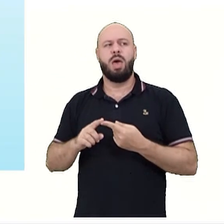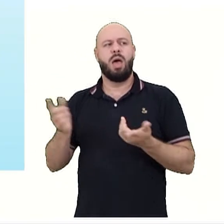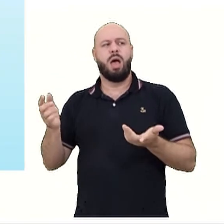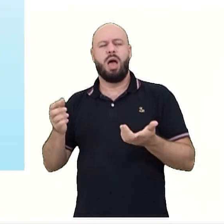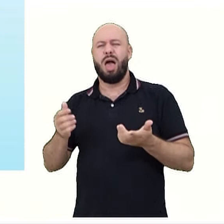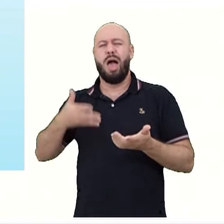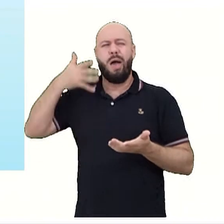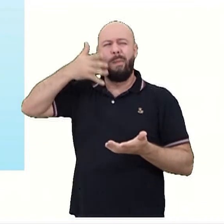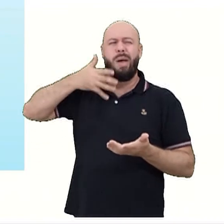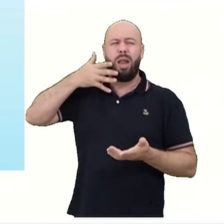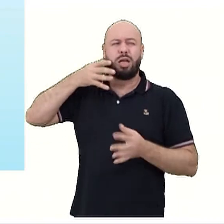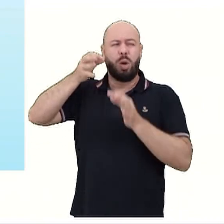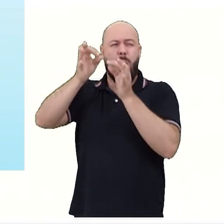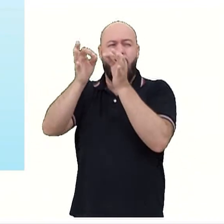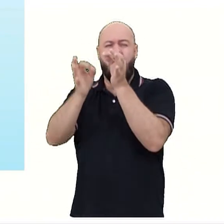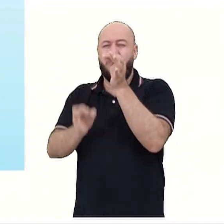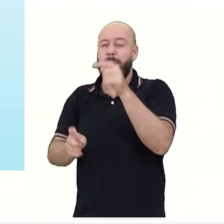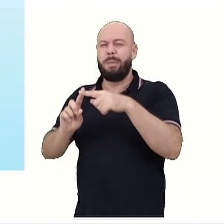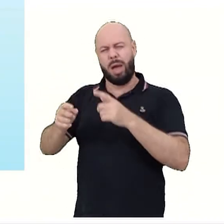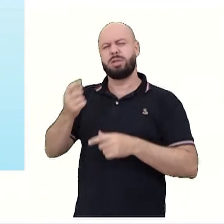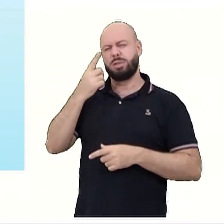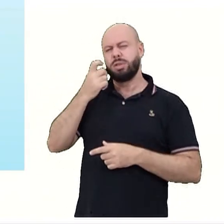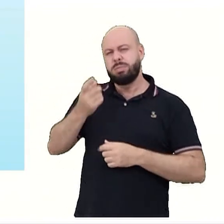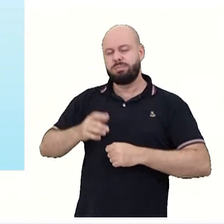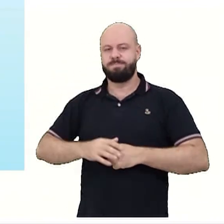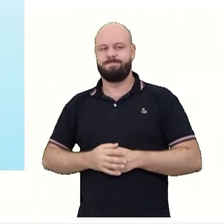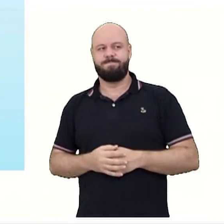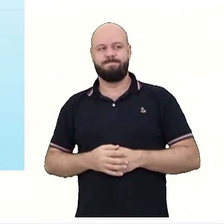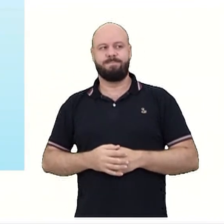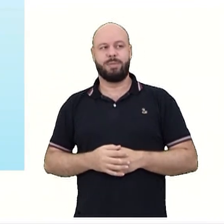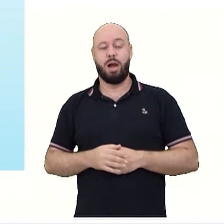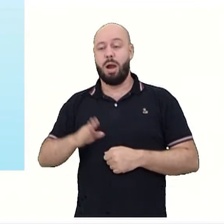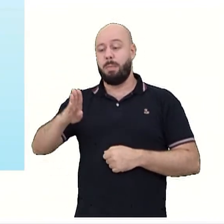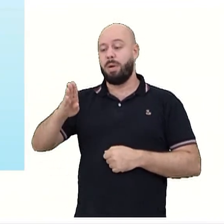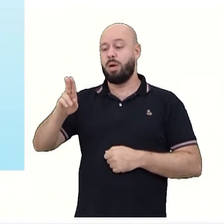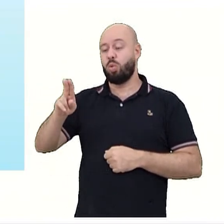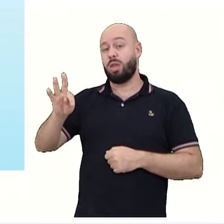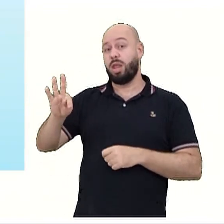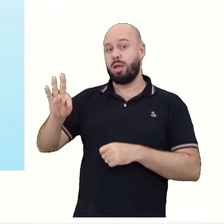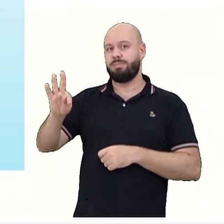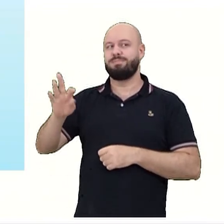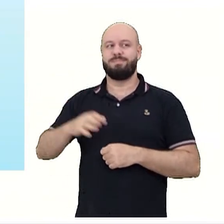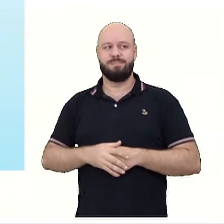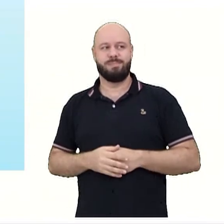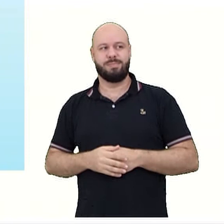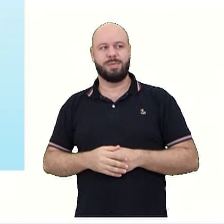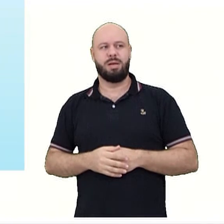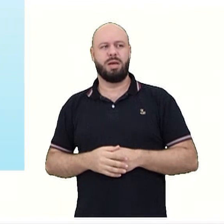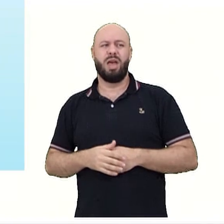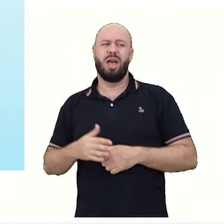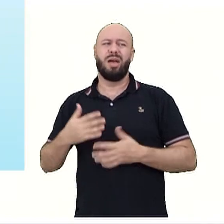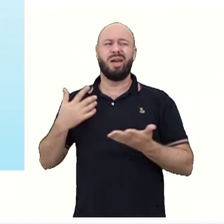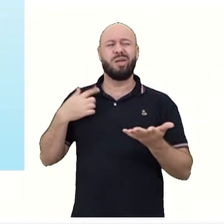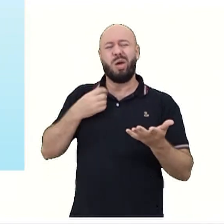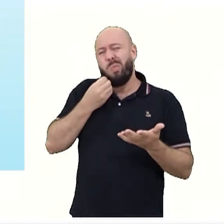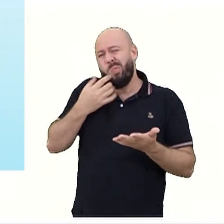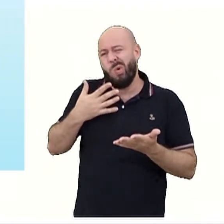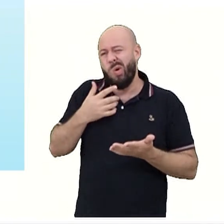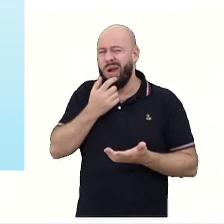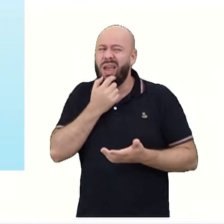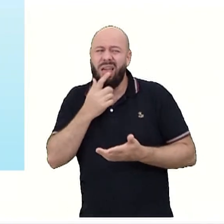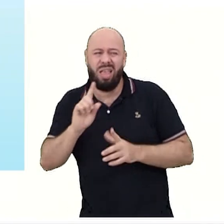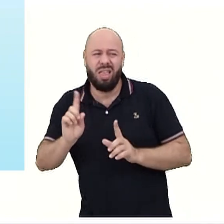was long, but interesting. A palestra foi longa, mas interessante. I'm not very good at